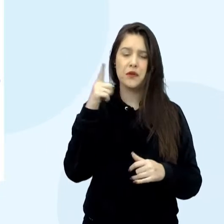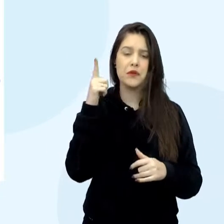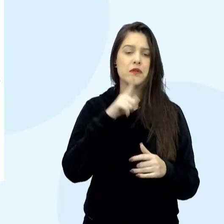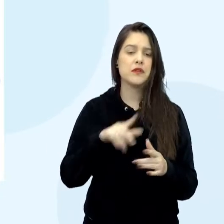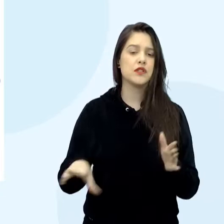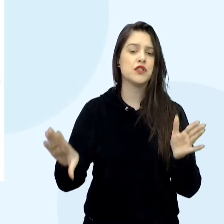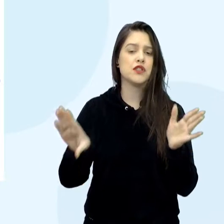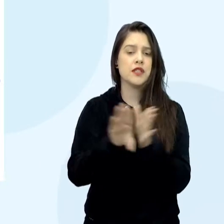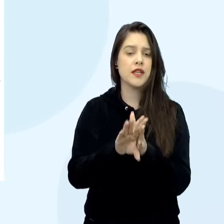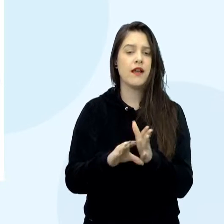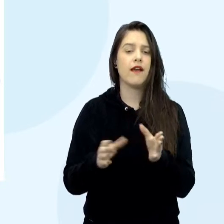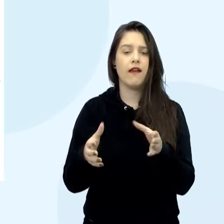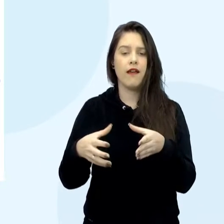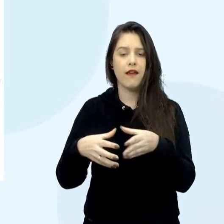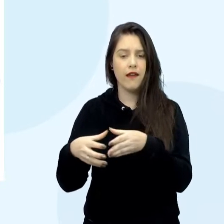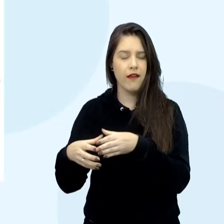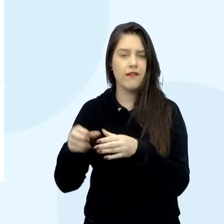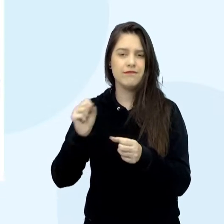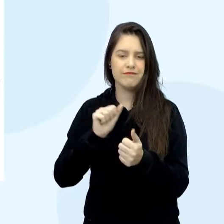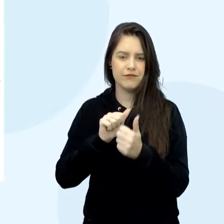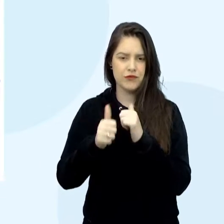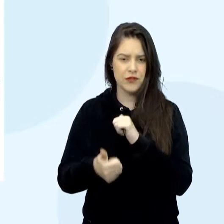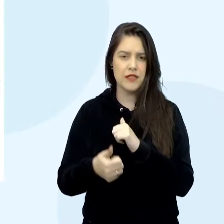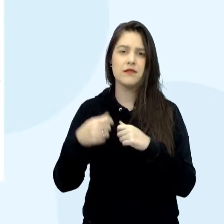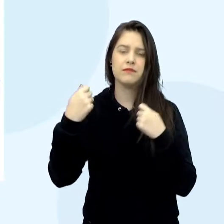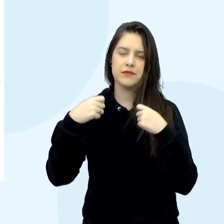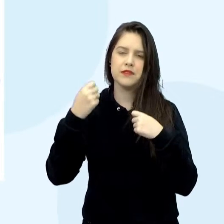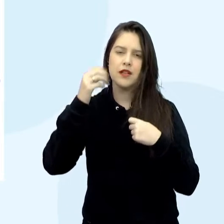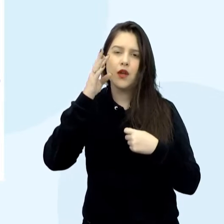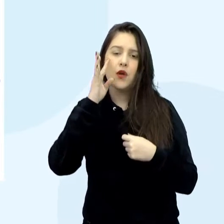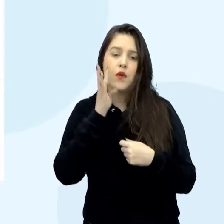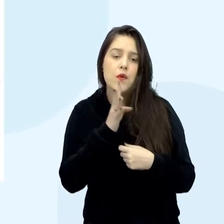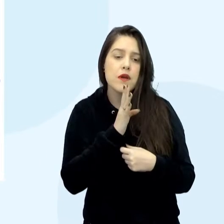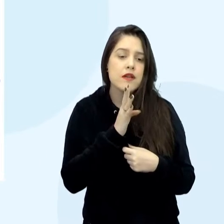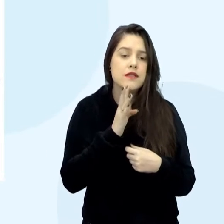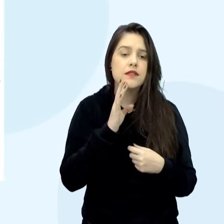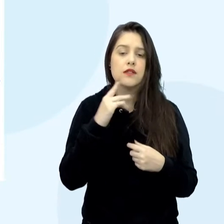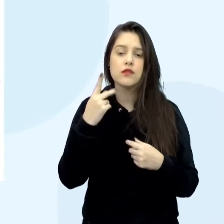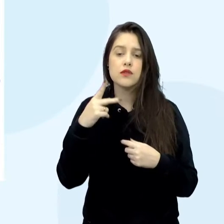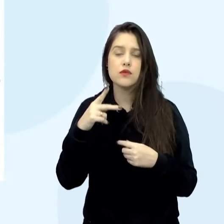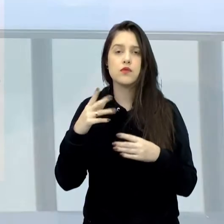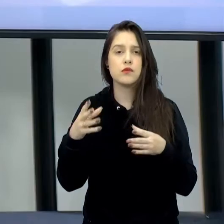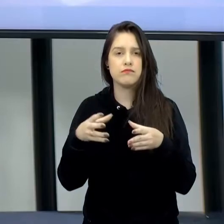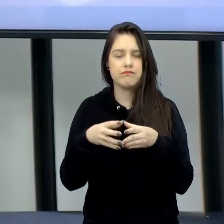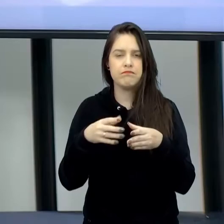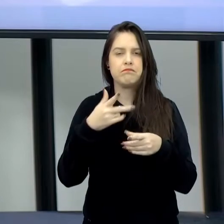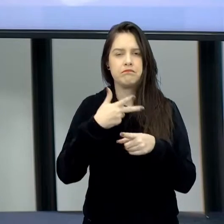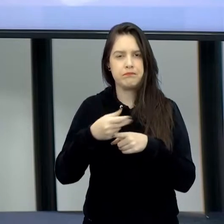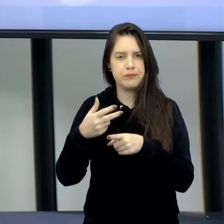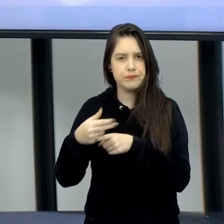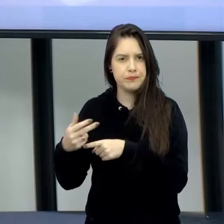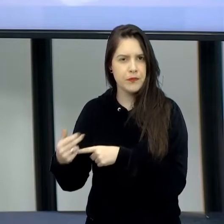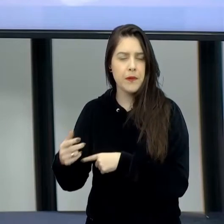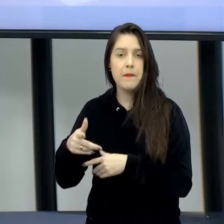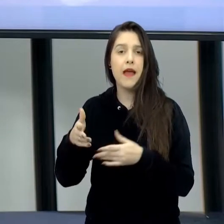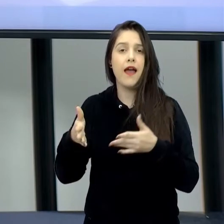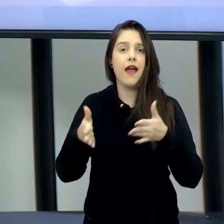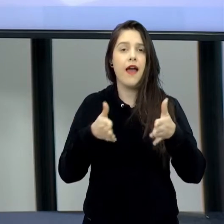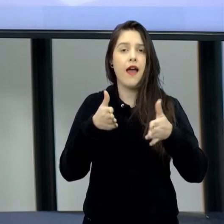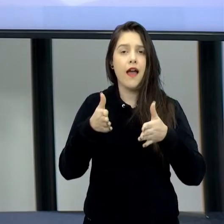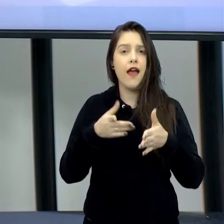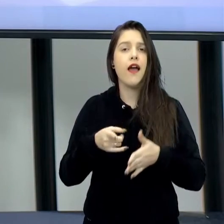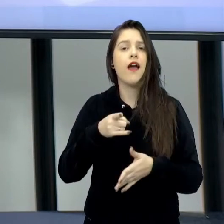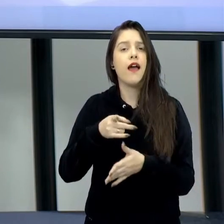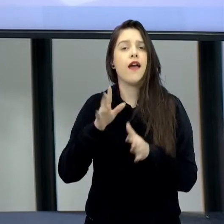do esporte e serem reconhecidos por suas conquistas. Podem voltar aqui comigo, então aí nesse momento vocês